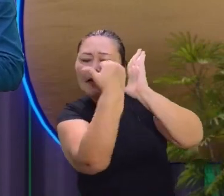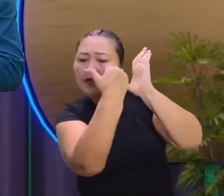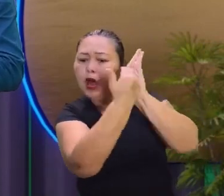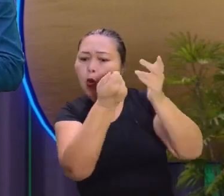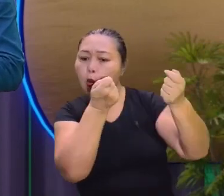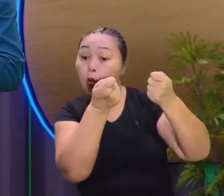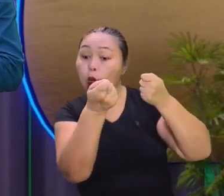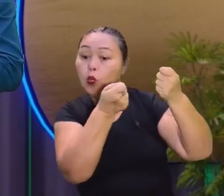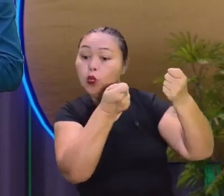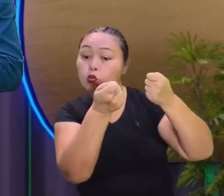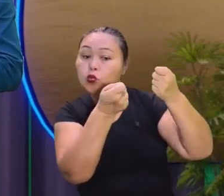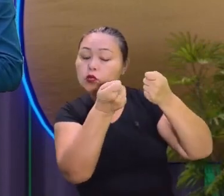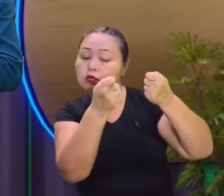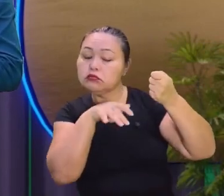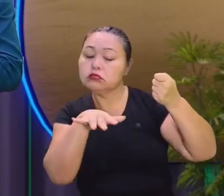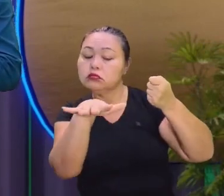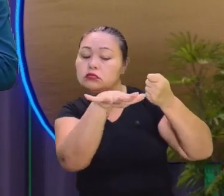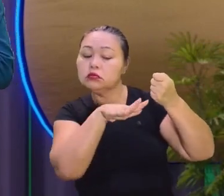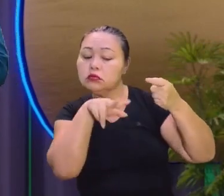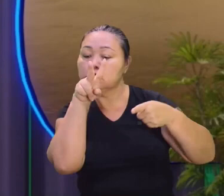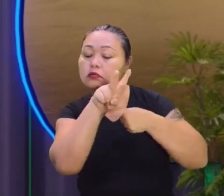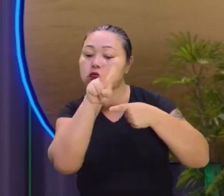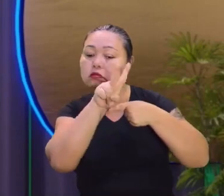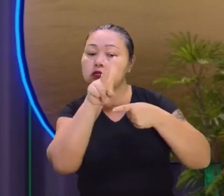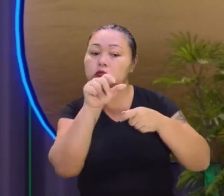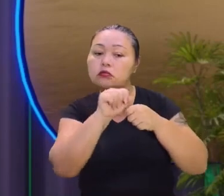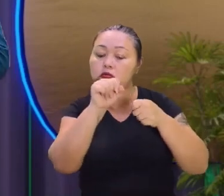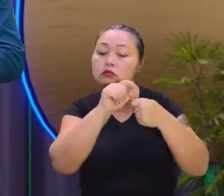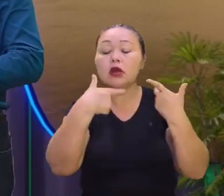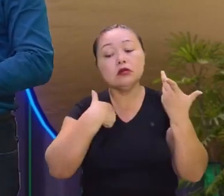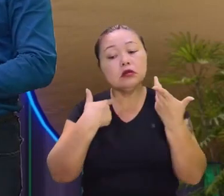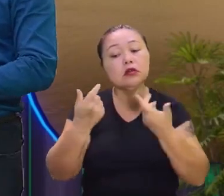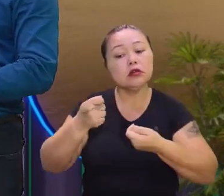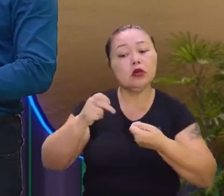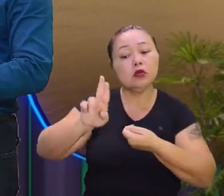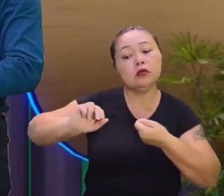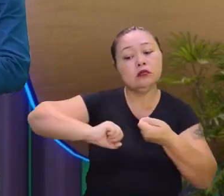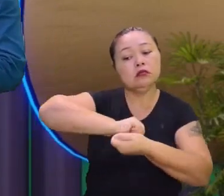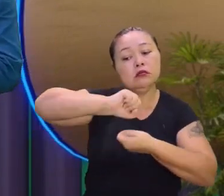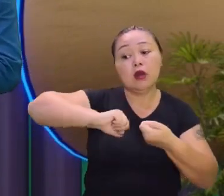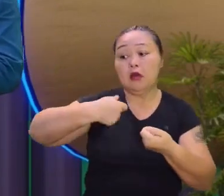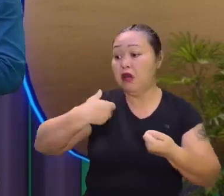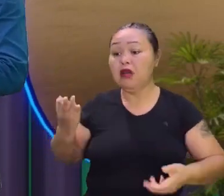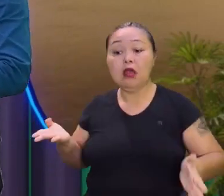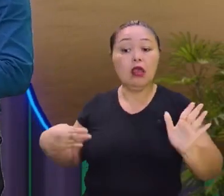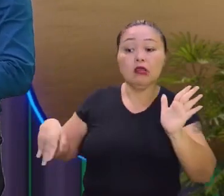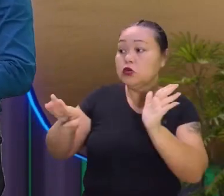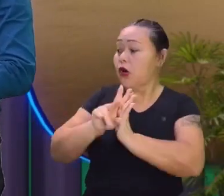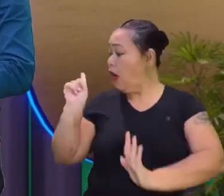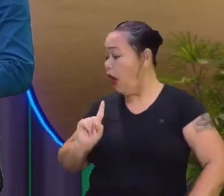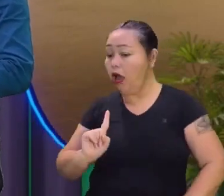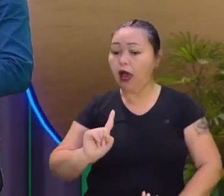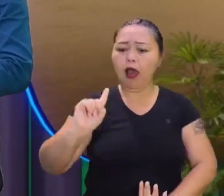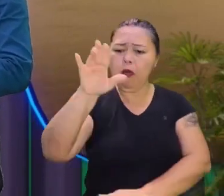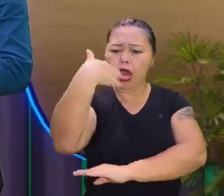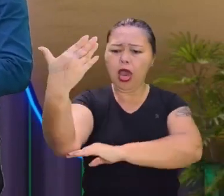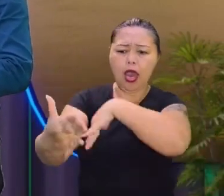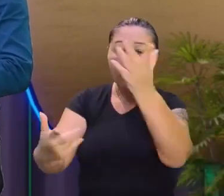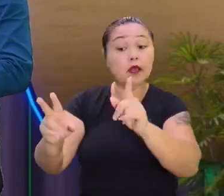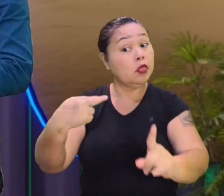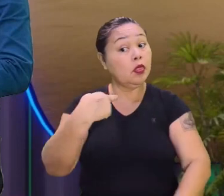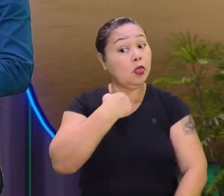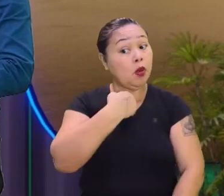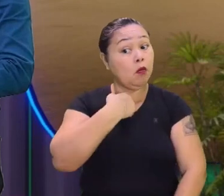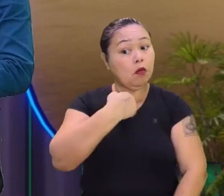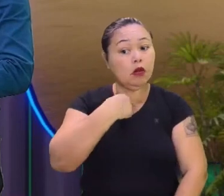alguns controles dentro dessas áreas de preservação, mesmo sendo de uso sustentável, que o cara não pode chegar a desmatar tudo, derrubar tudo. Ele vai ter ali